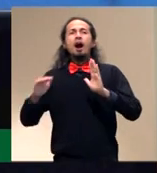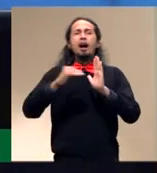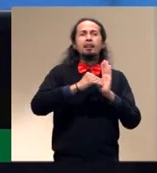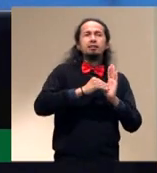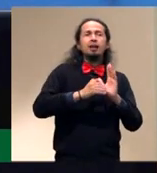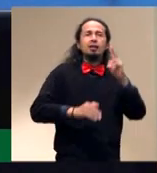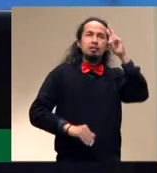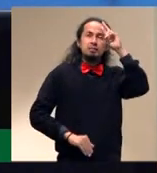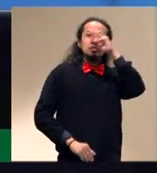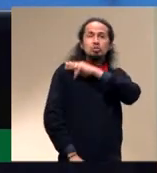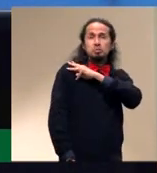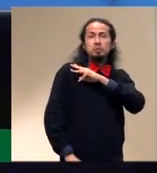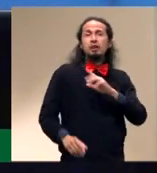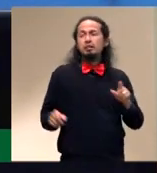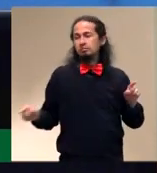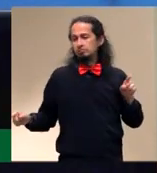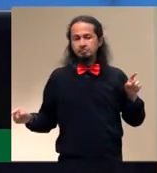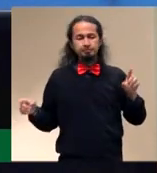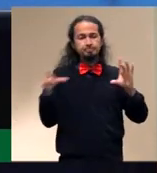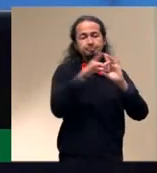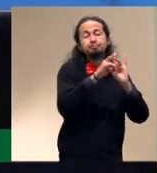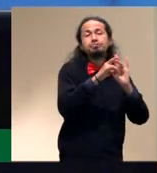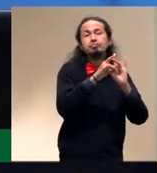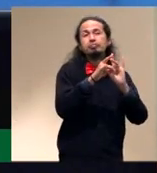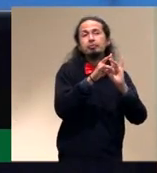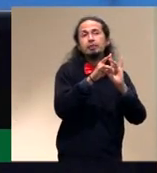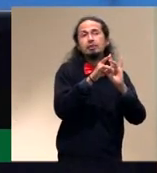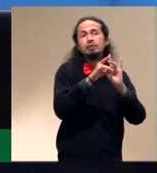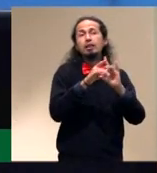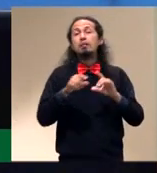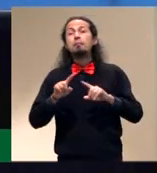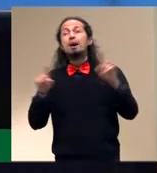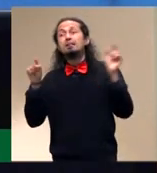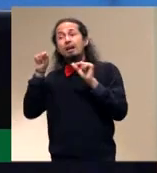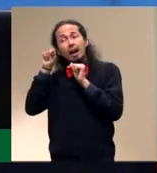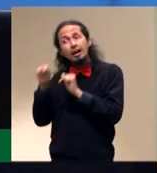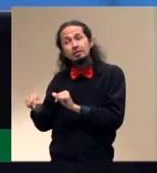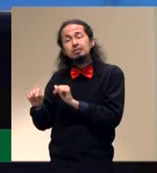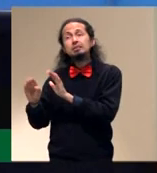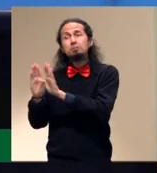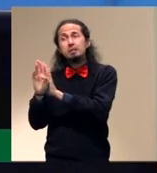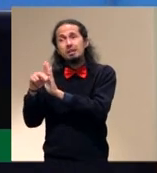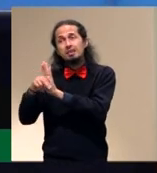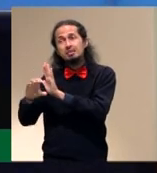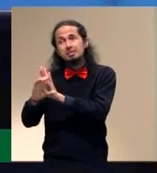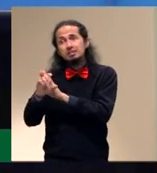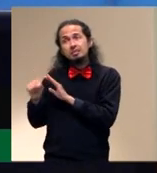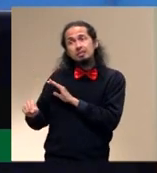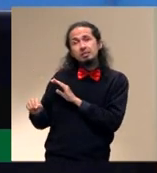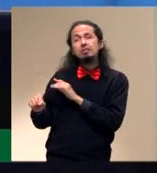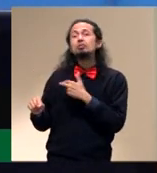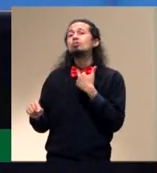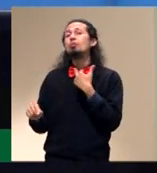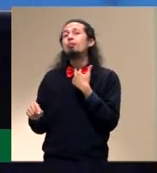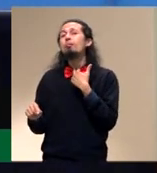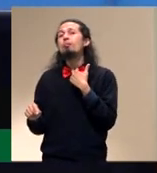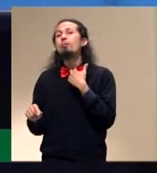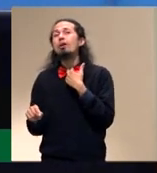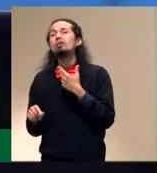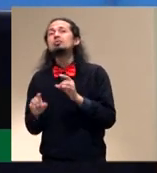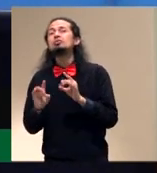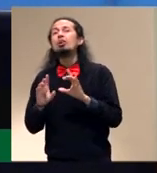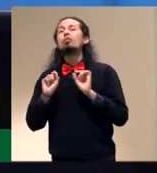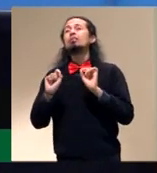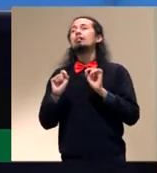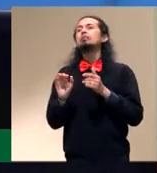infantil, essa base fundamental para as crianças pequenas, ela não pode se reduzir, a